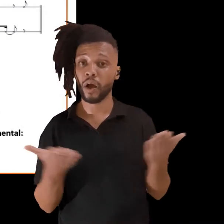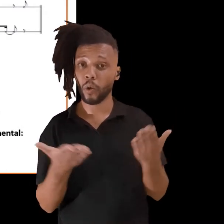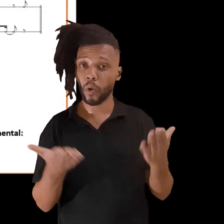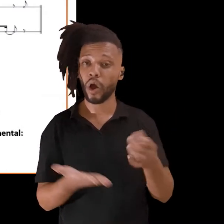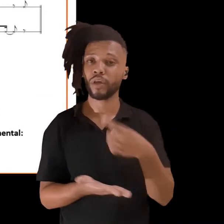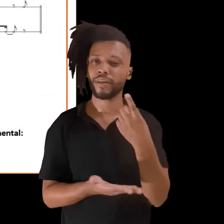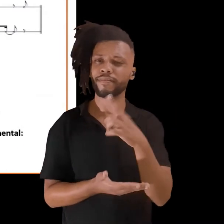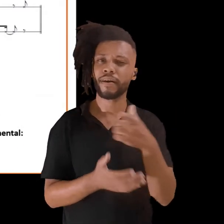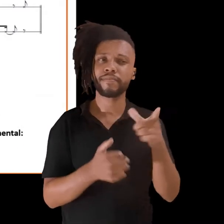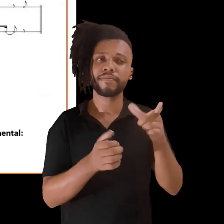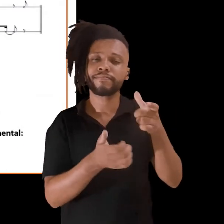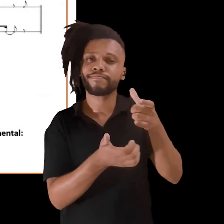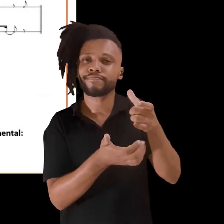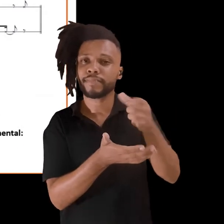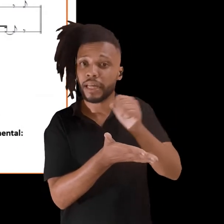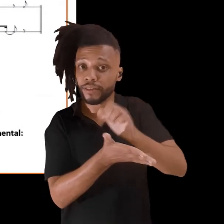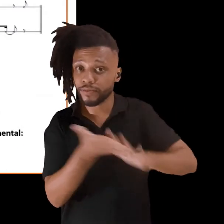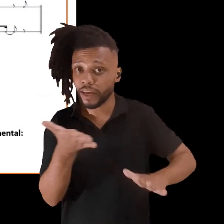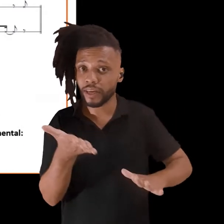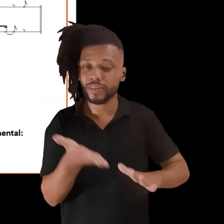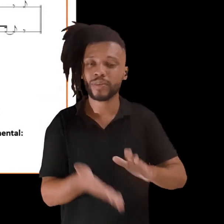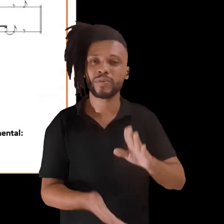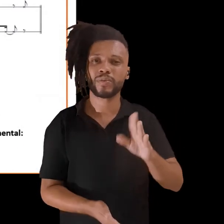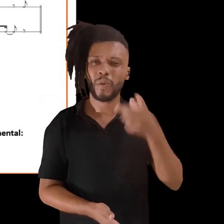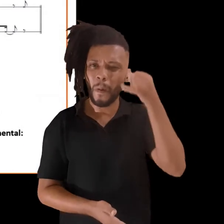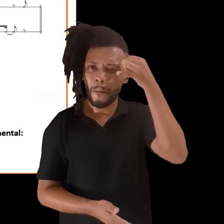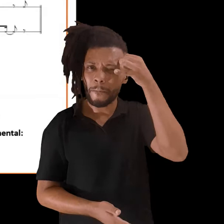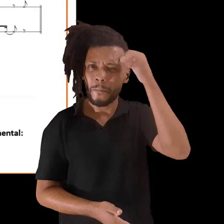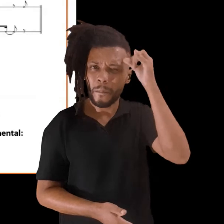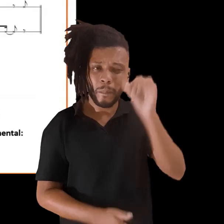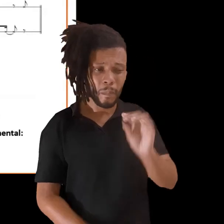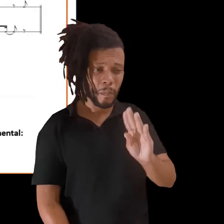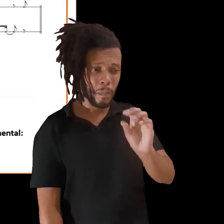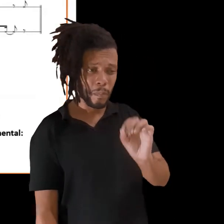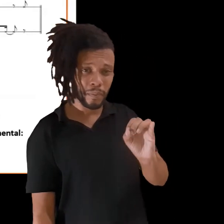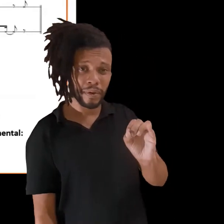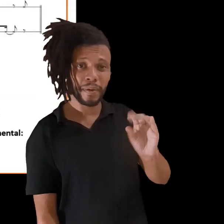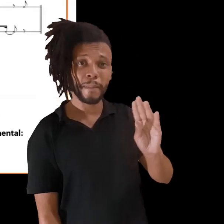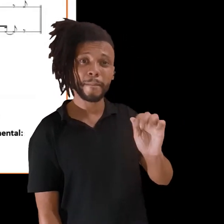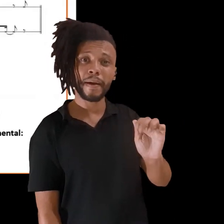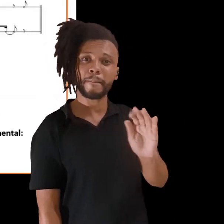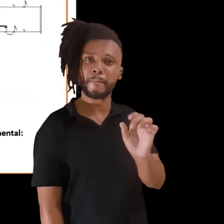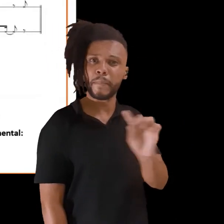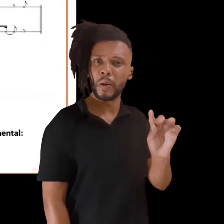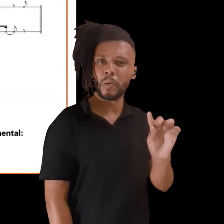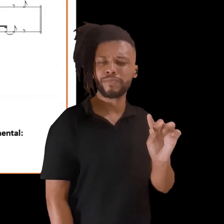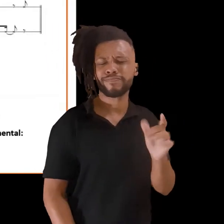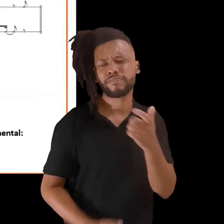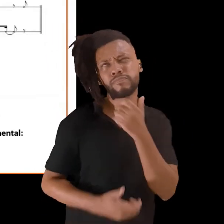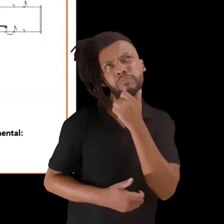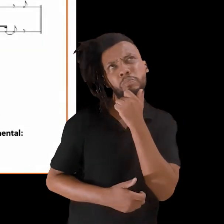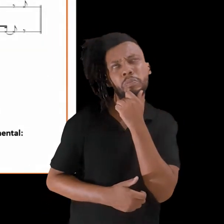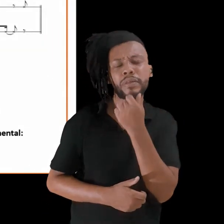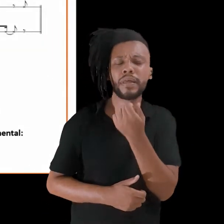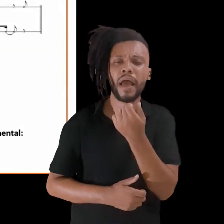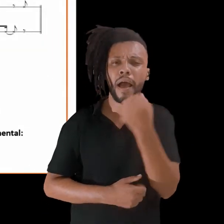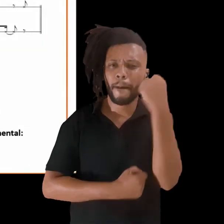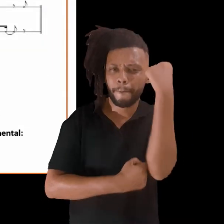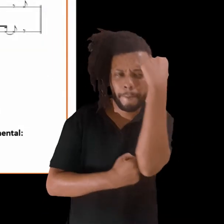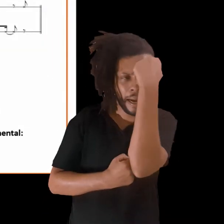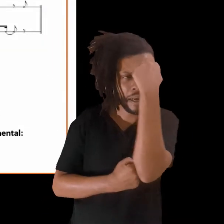Vamos fazer agora o vocalize do boi babão. Ou seria o boi baião? Escutem uma